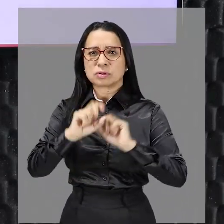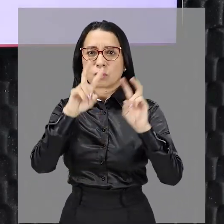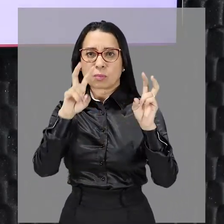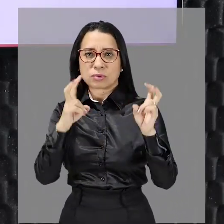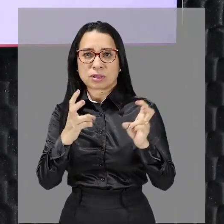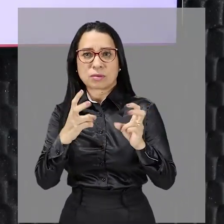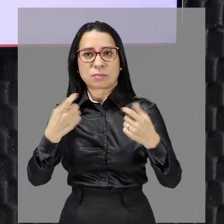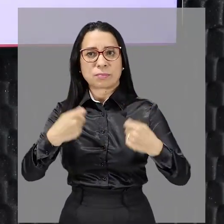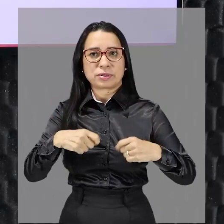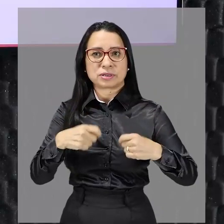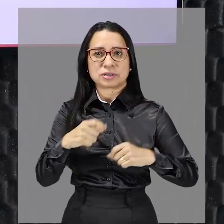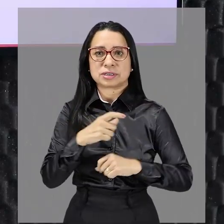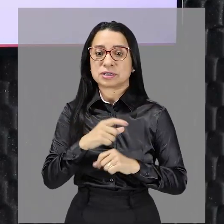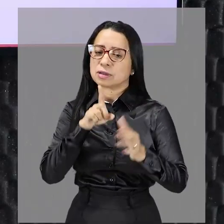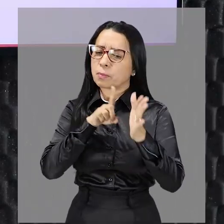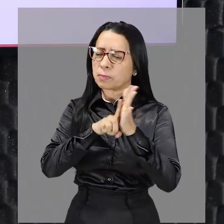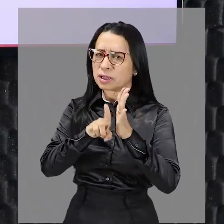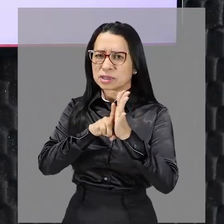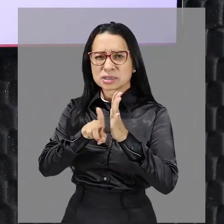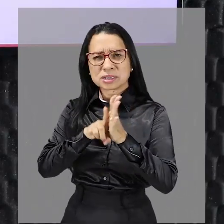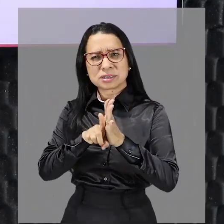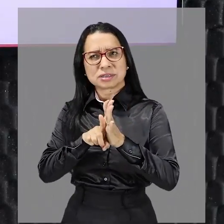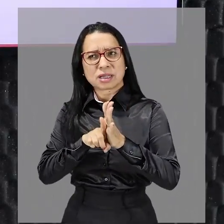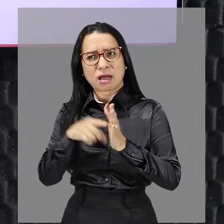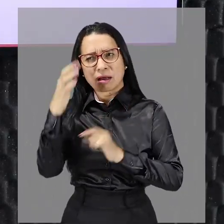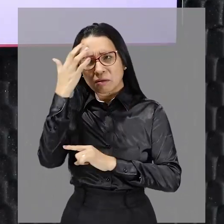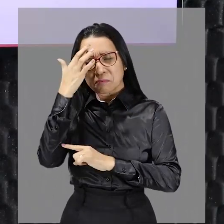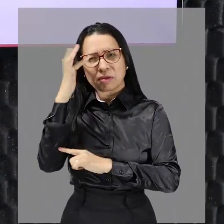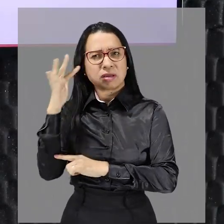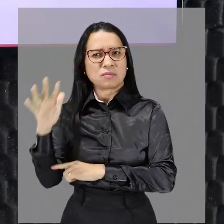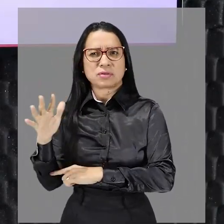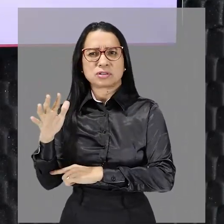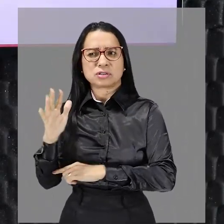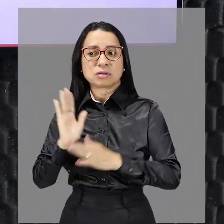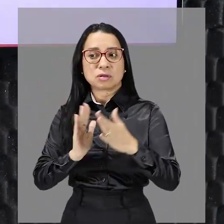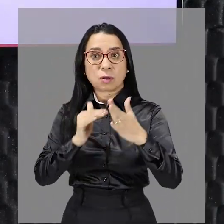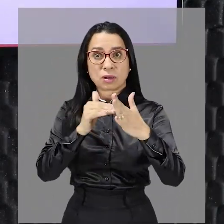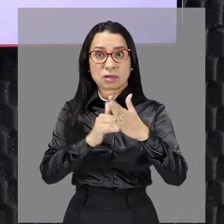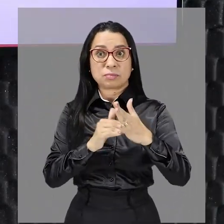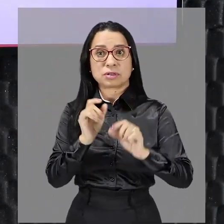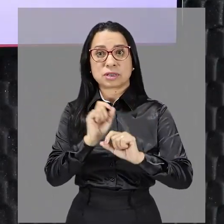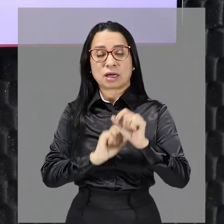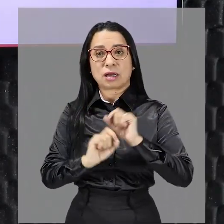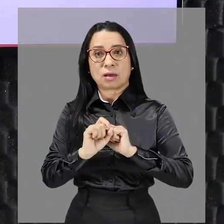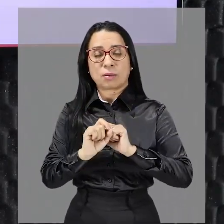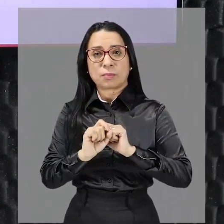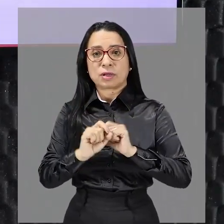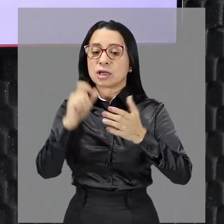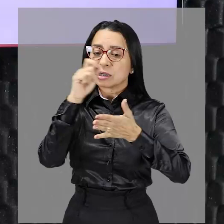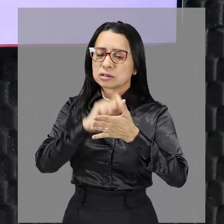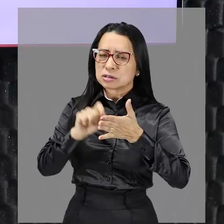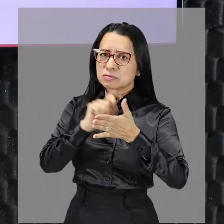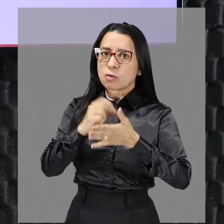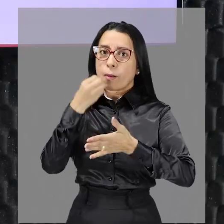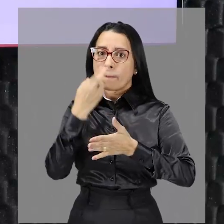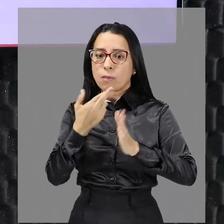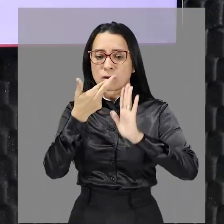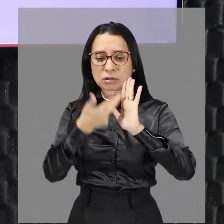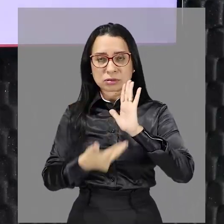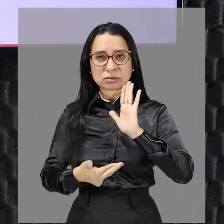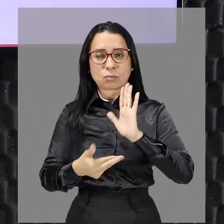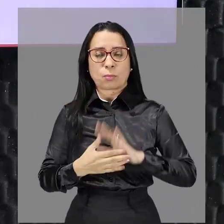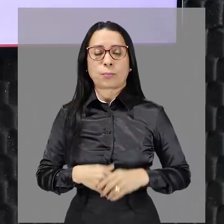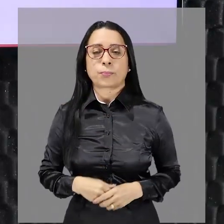tema, é necessário pesquisar, refletir e delimitar para que você possa escrever uma boa